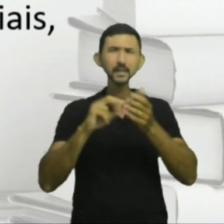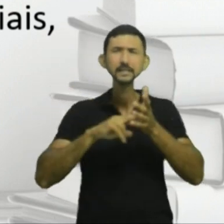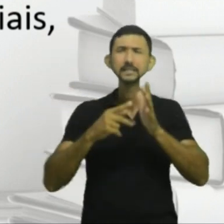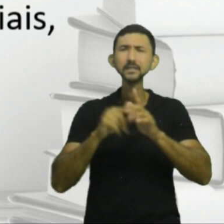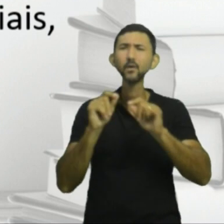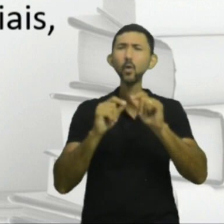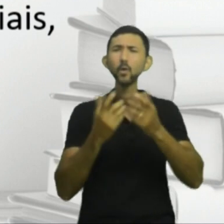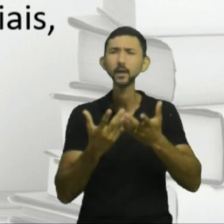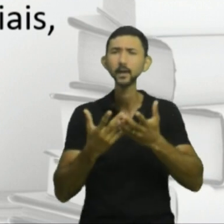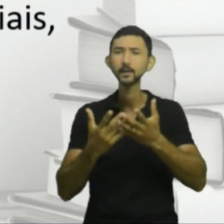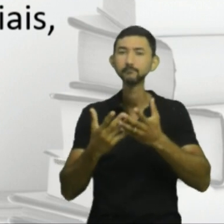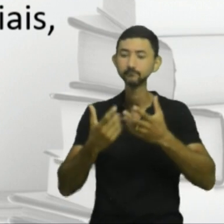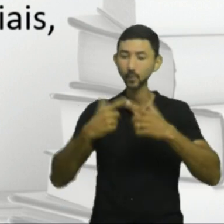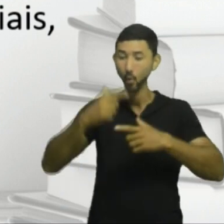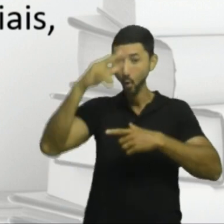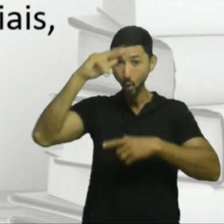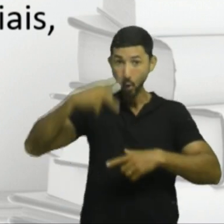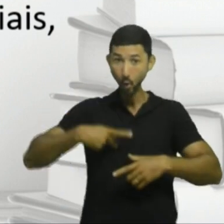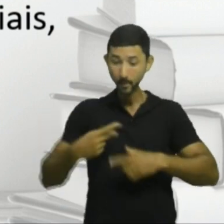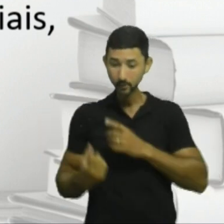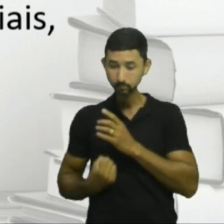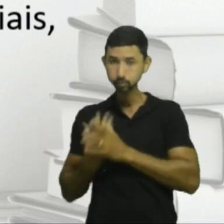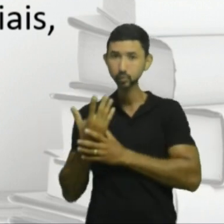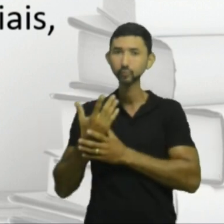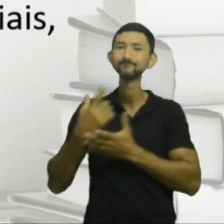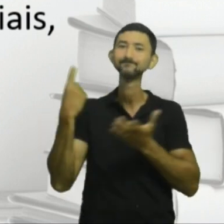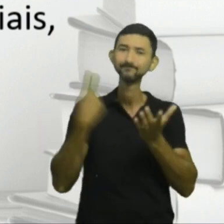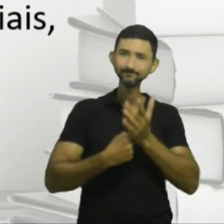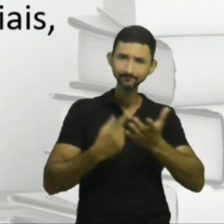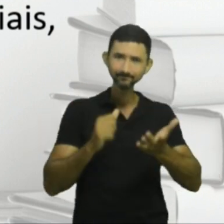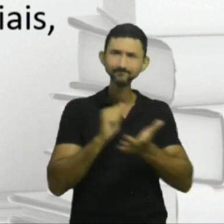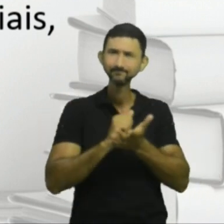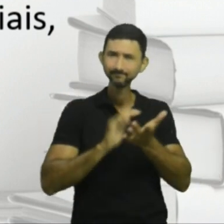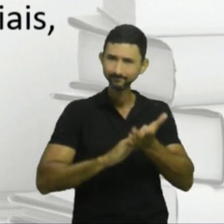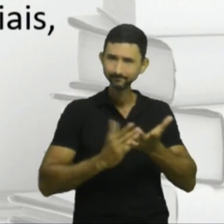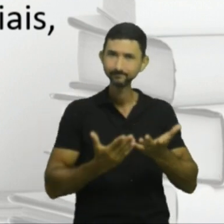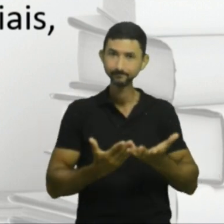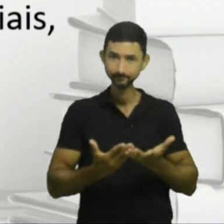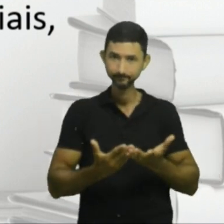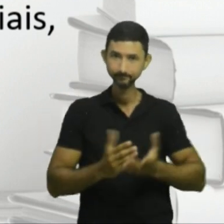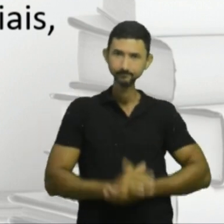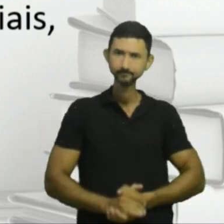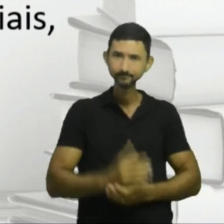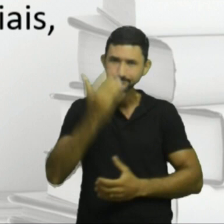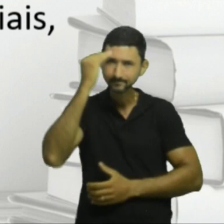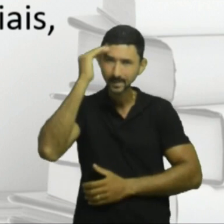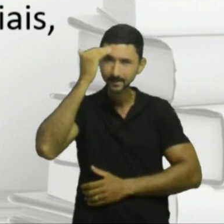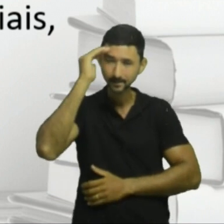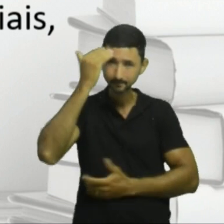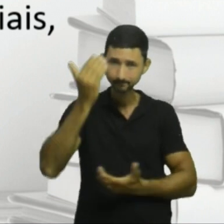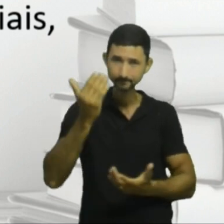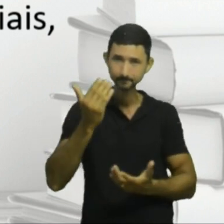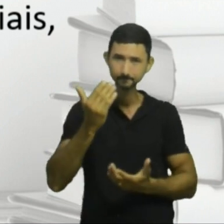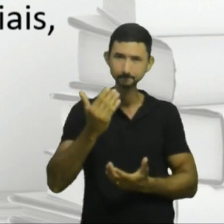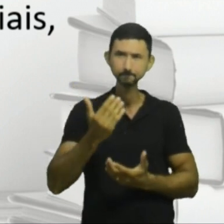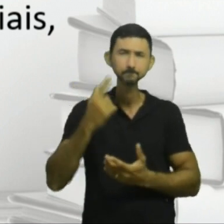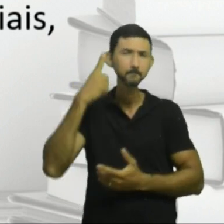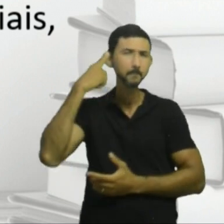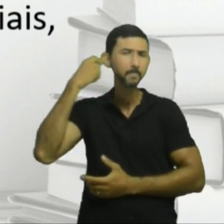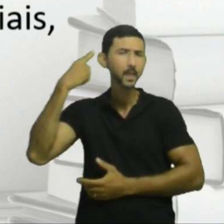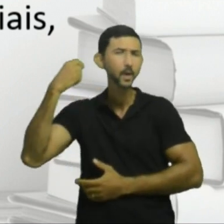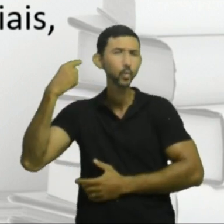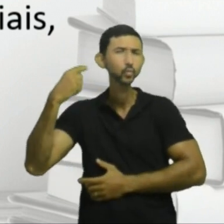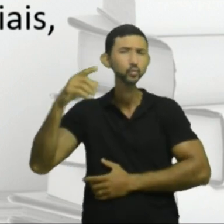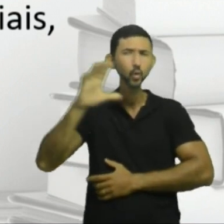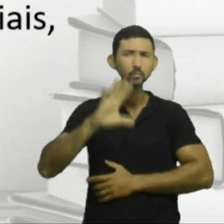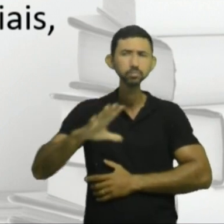de onde nós humanos temos registros. Tudo bem? Compreendam isso? Os sons são